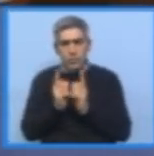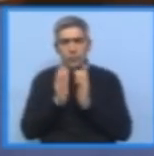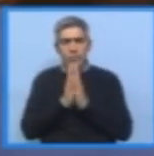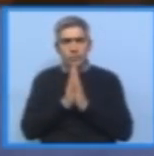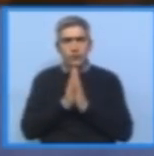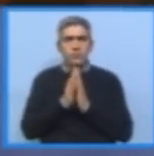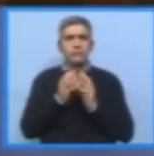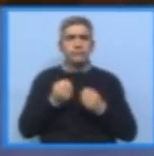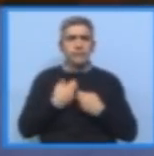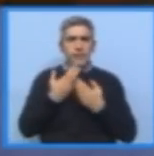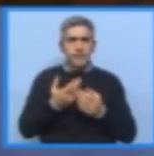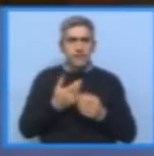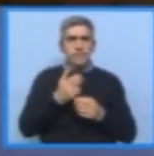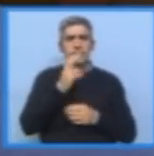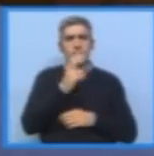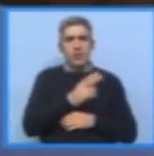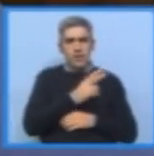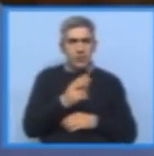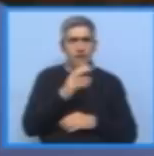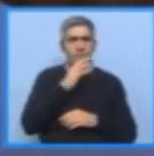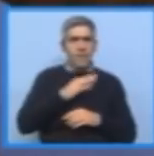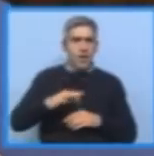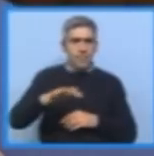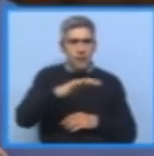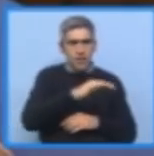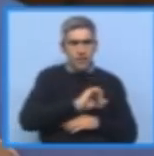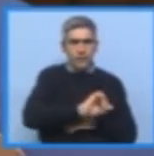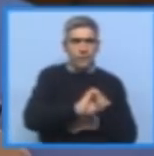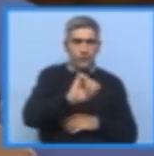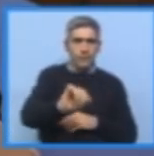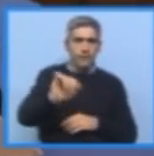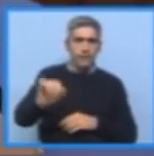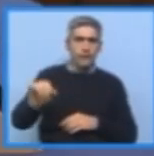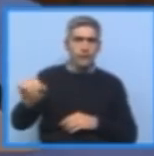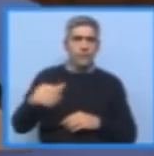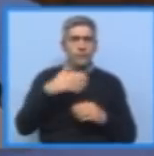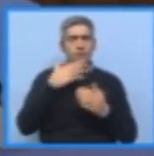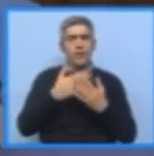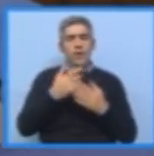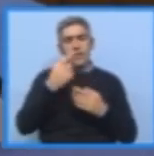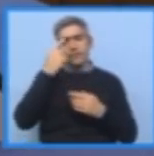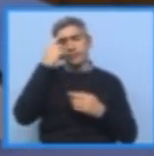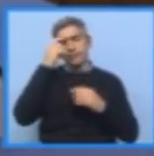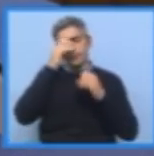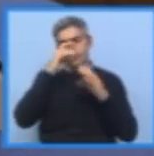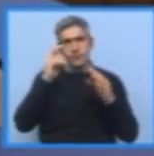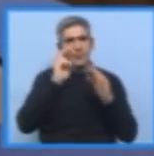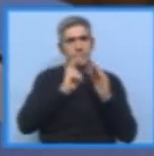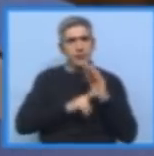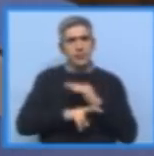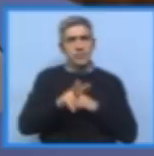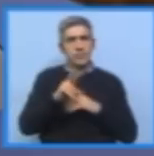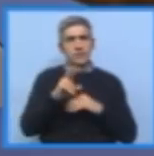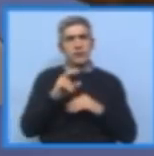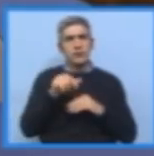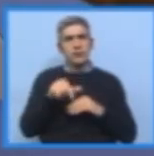a expressão, a bênção das famílias, que alude também à tal visita pascal que é conhecida